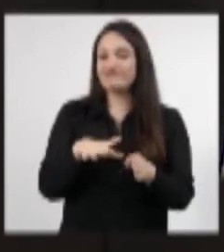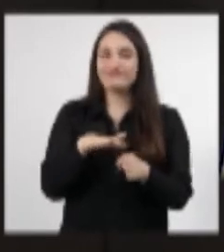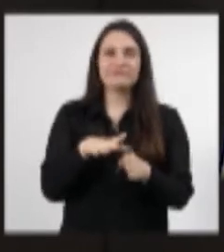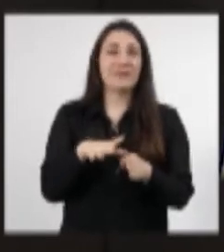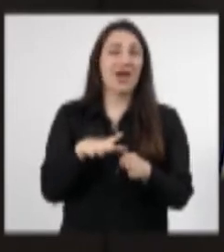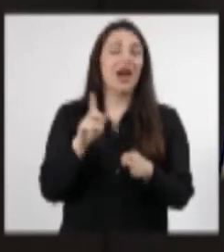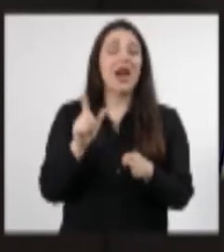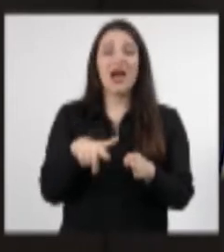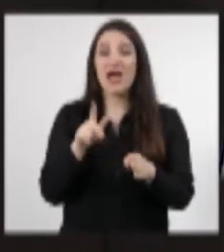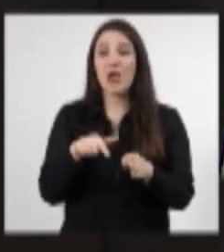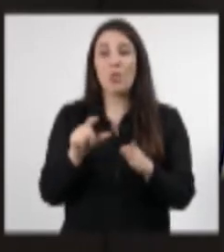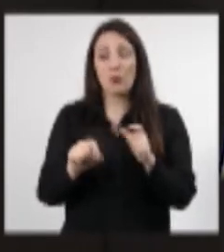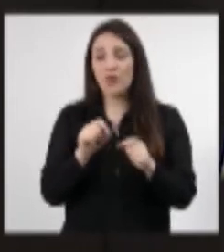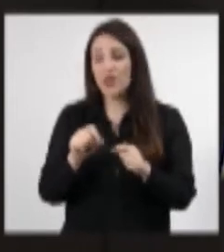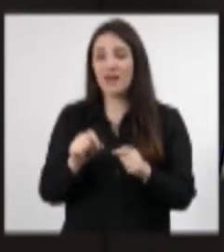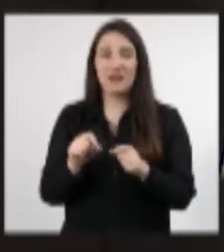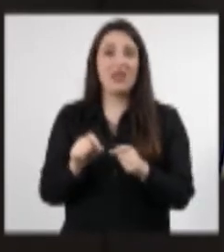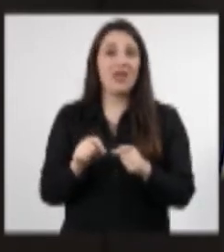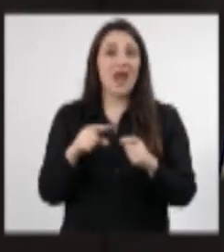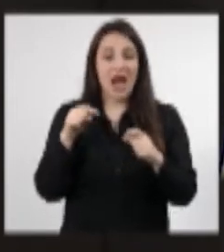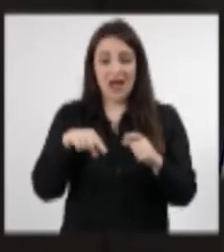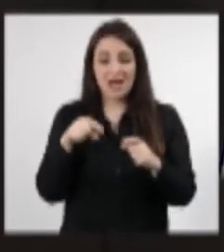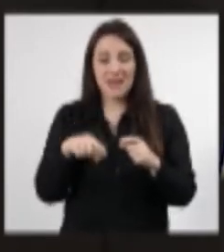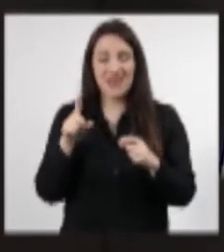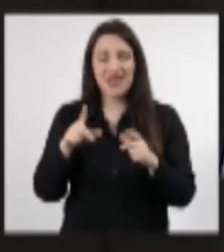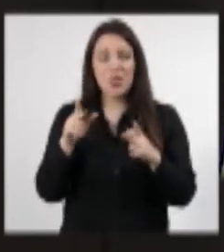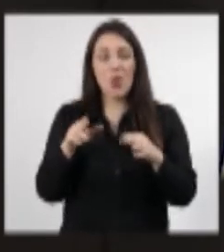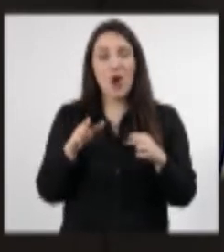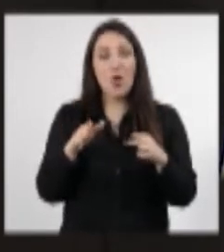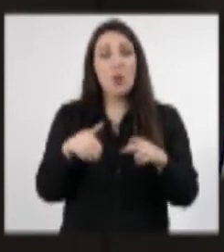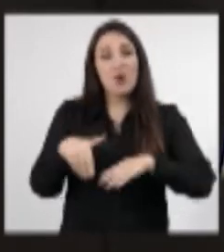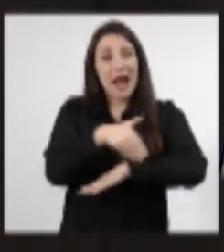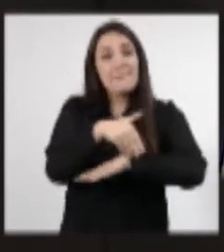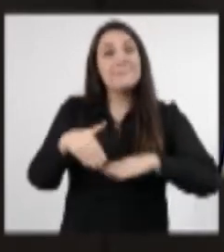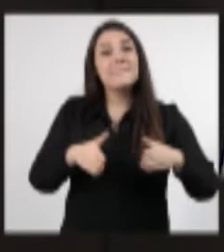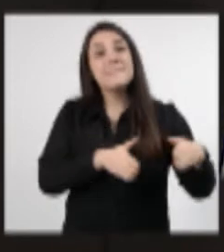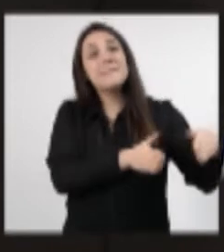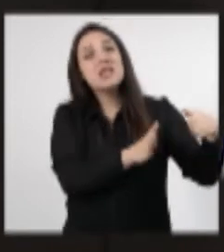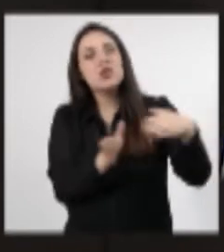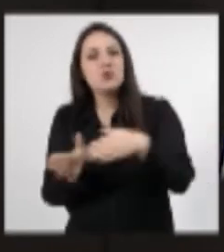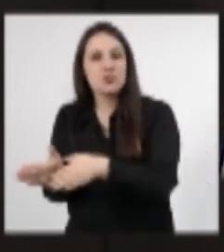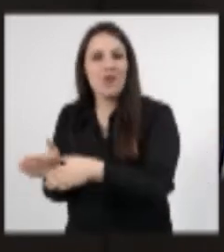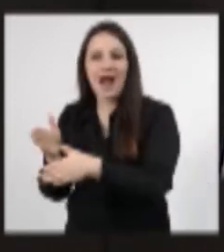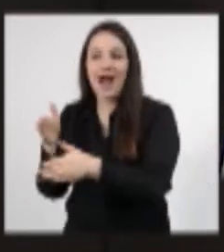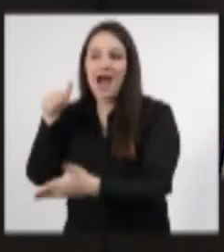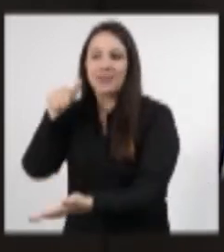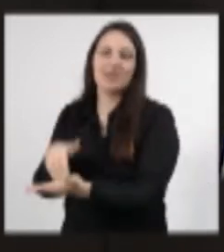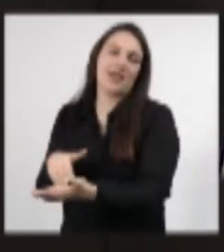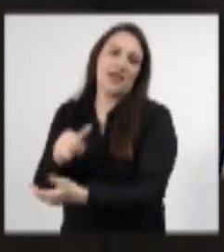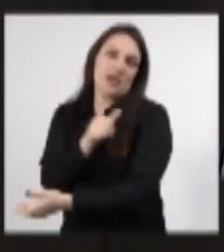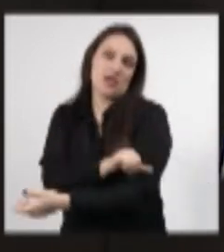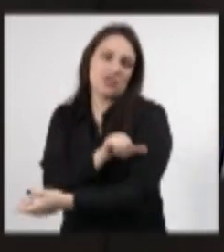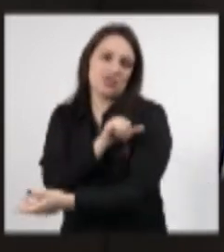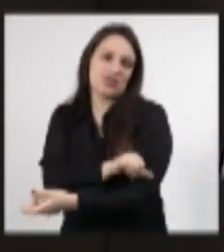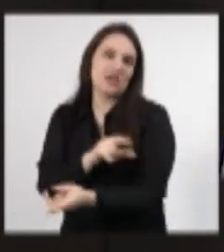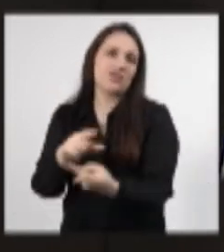droga que abastecem o Brasil, em especial os grandes centros, Rio de Janeiro, posso dizer com muita propriedade, Rio de Janeiro, São